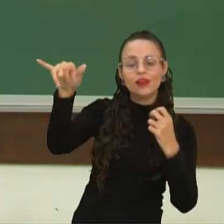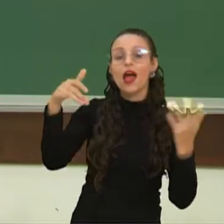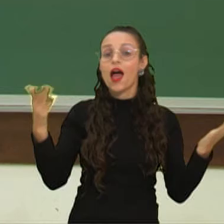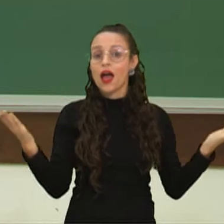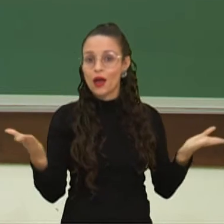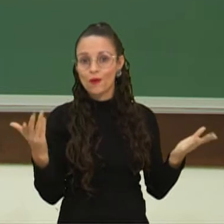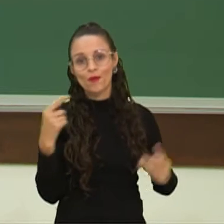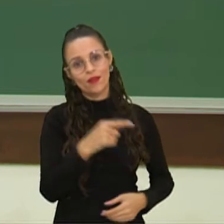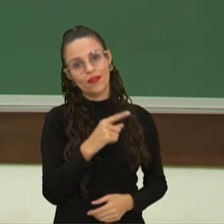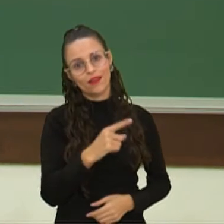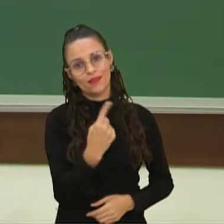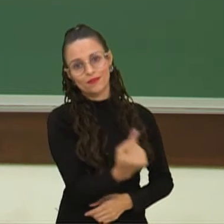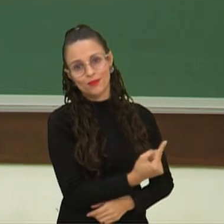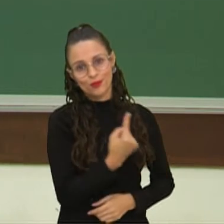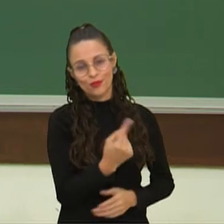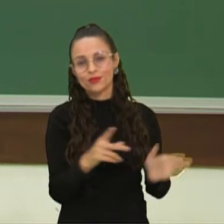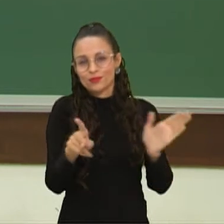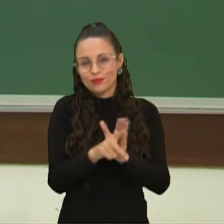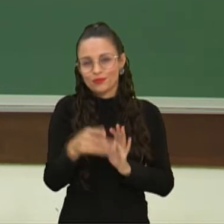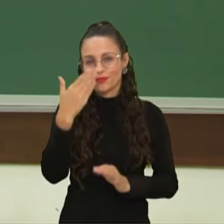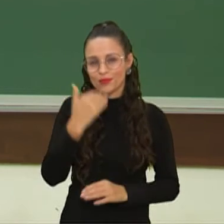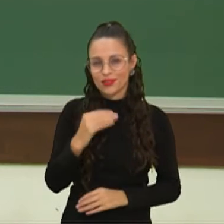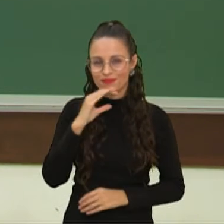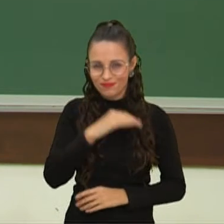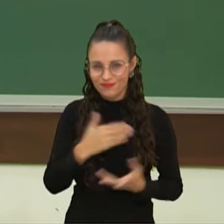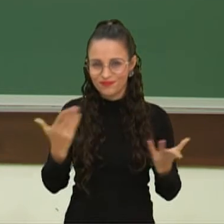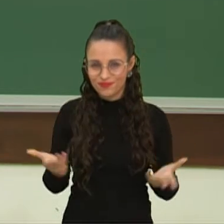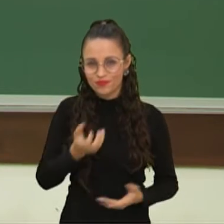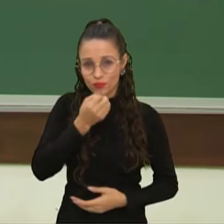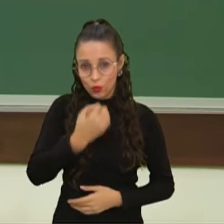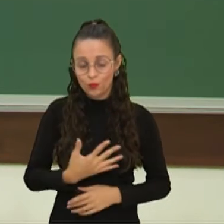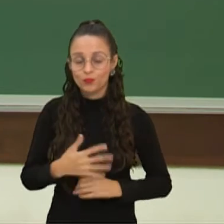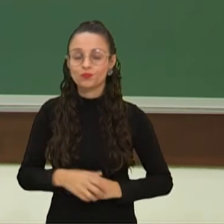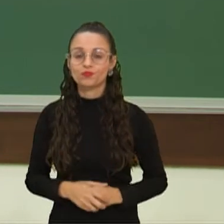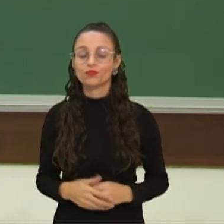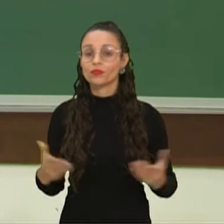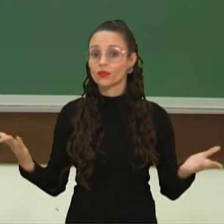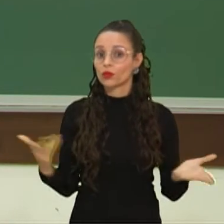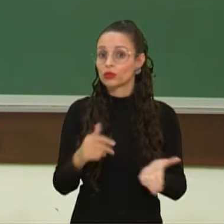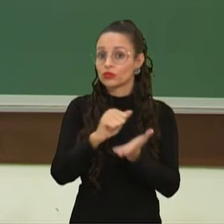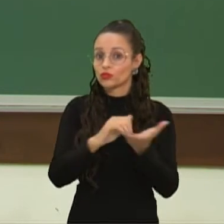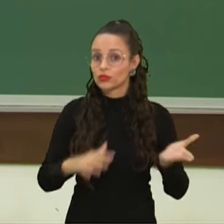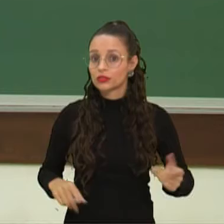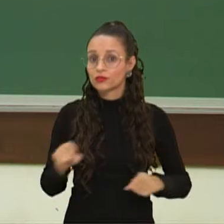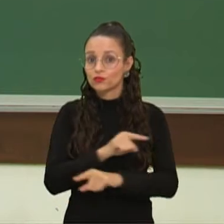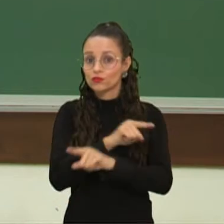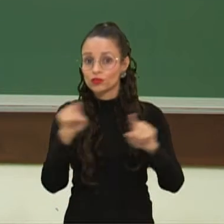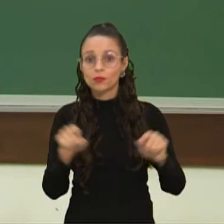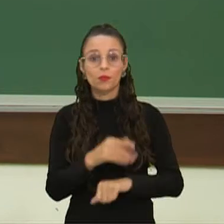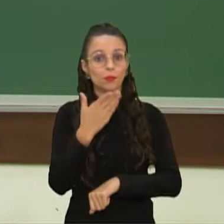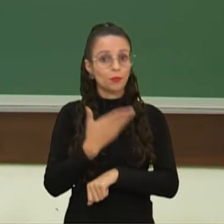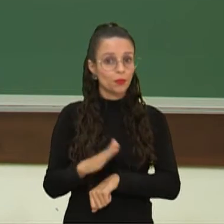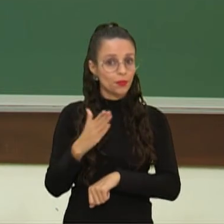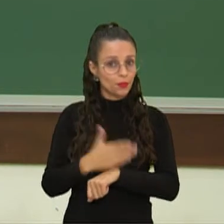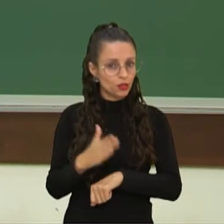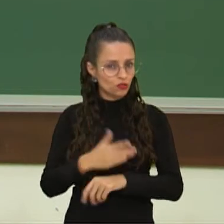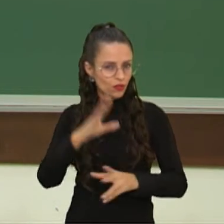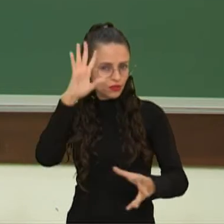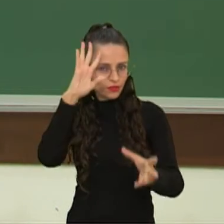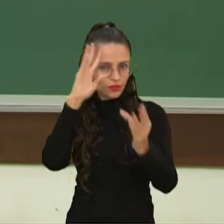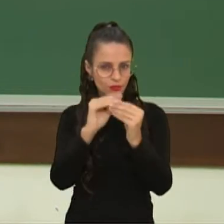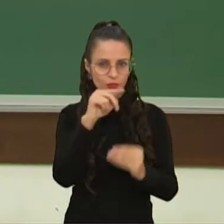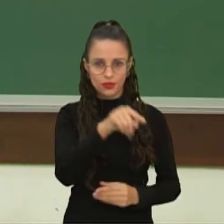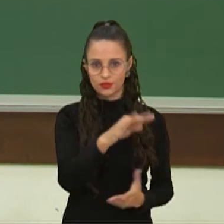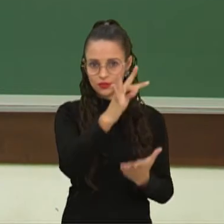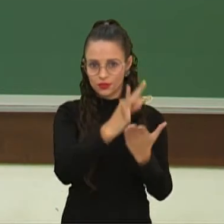gente conhece como micro-ondas hoje em dia. Tá bom? Então, agora nós vamos ter alguns exercícios para que vocês possam praticar a interpretação desse